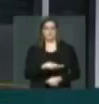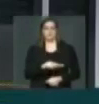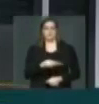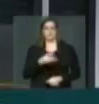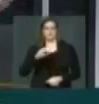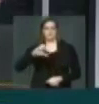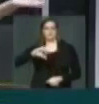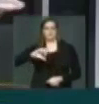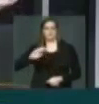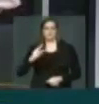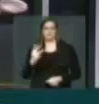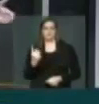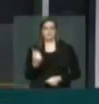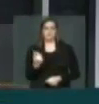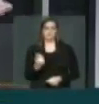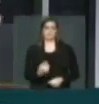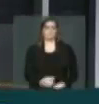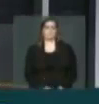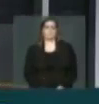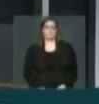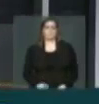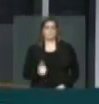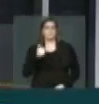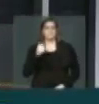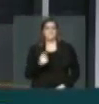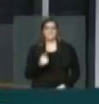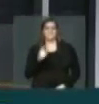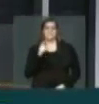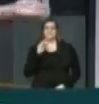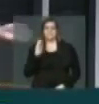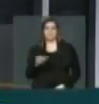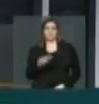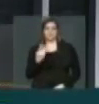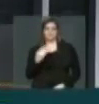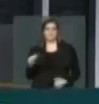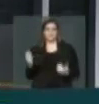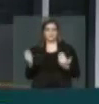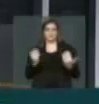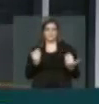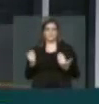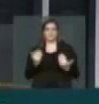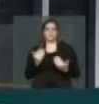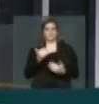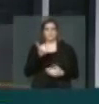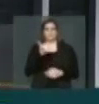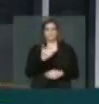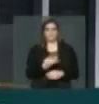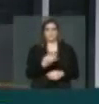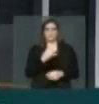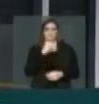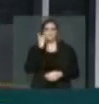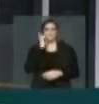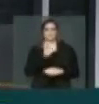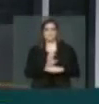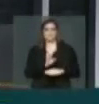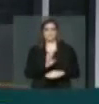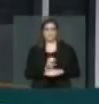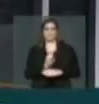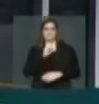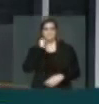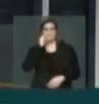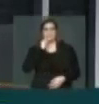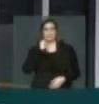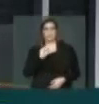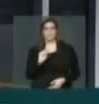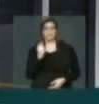2.931 milhões. Olha a diferença para 17 milhões e meio para 24 deputados estaduais. O Senado Federal,